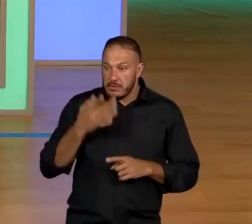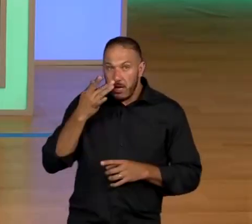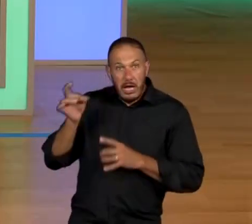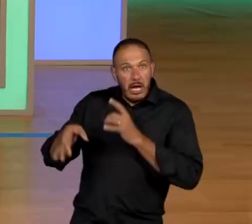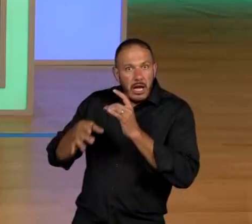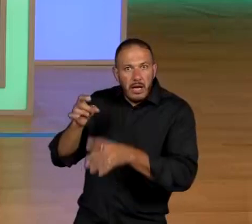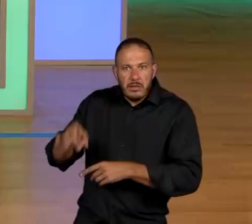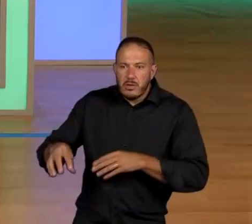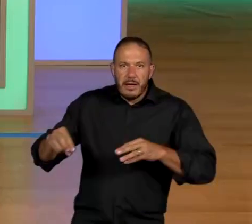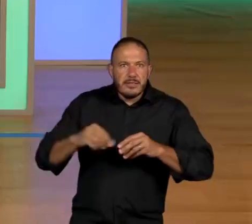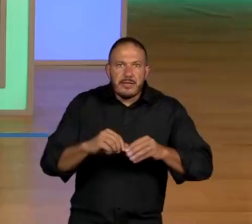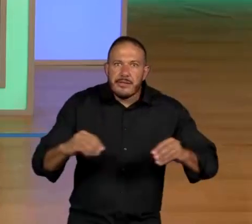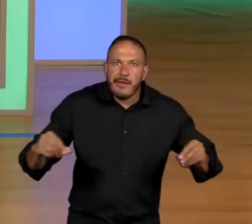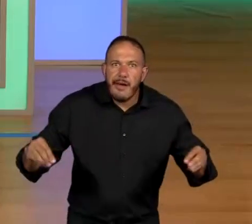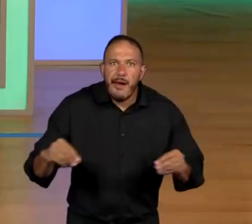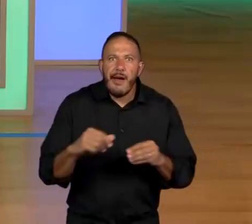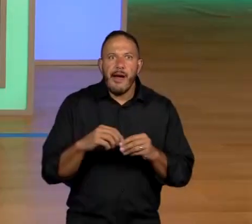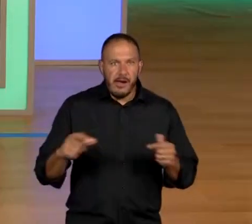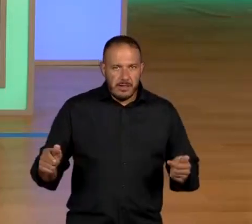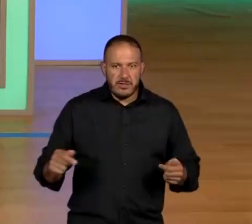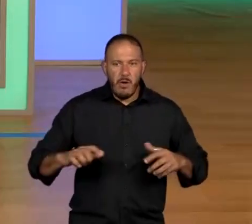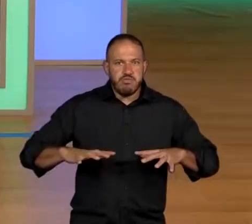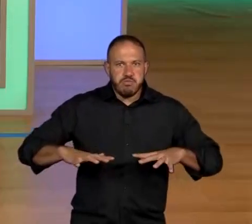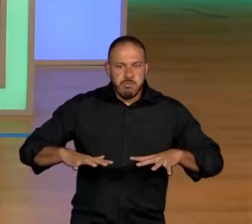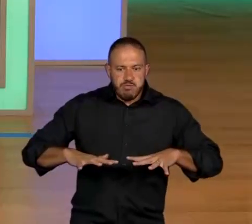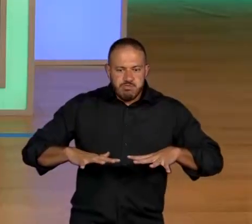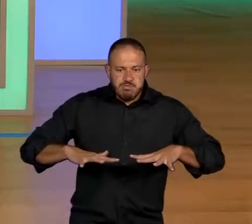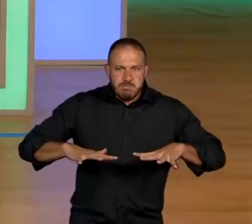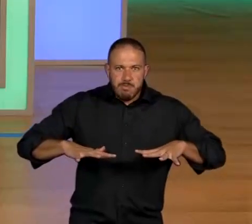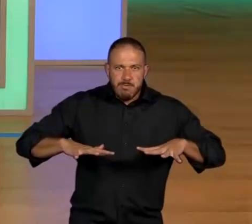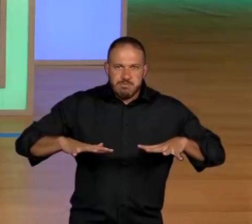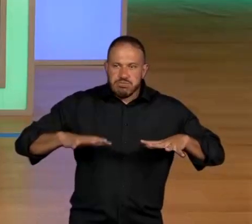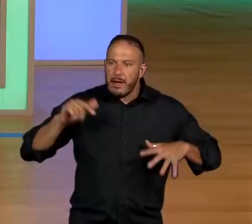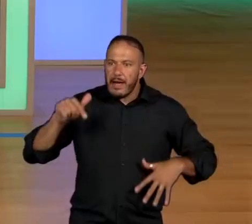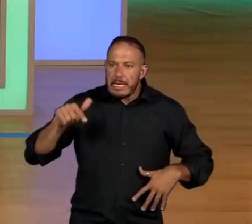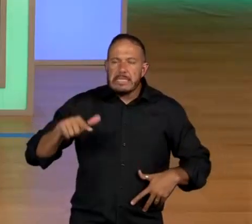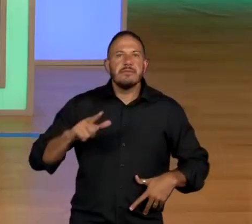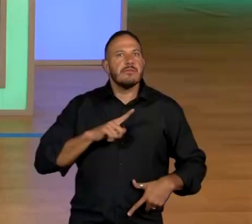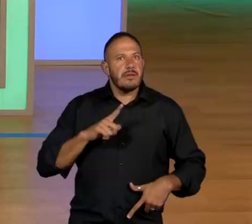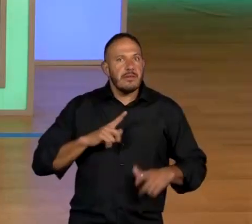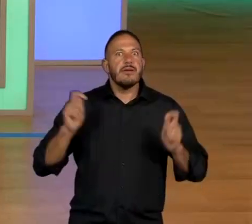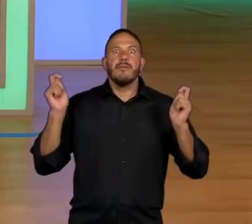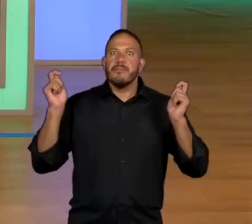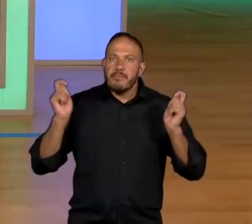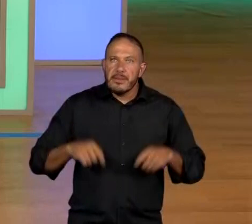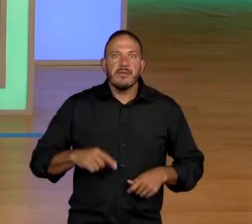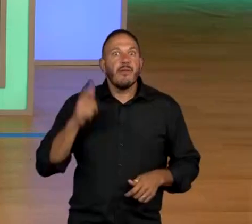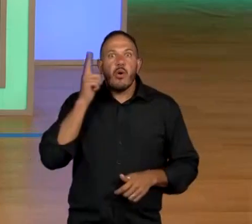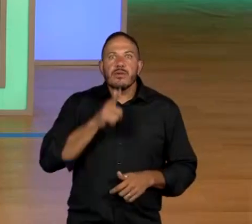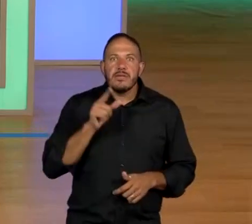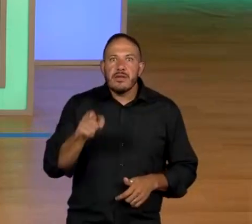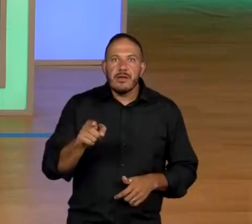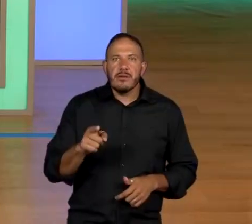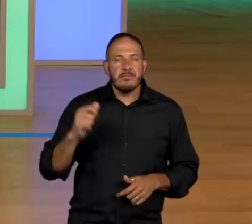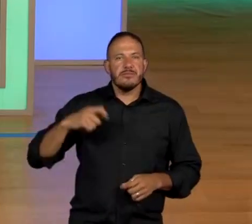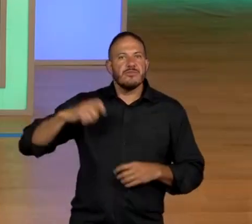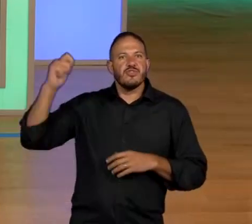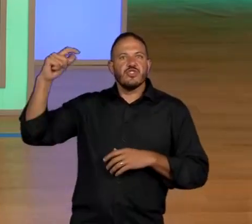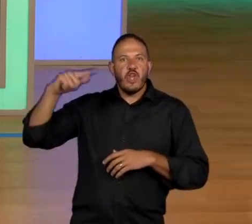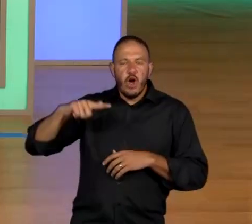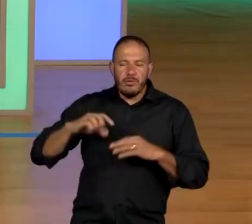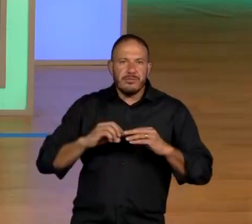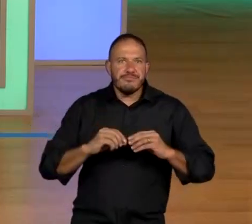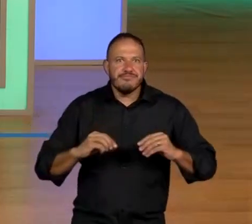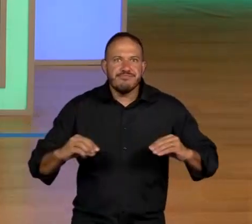essa terra, esse solo umífero, tem proteínas suficientes para que esse solo seja fértil,